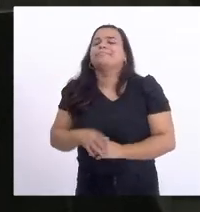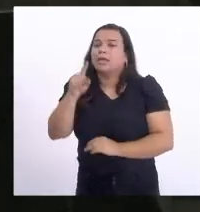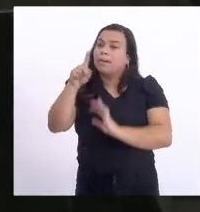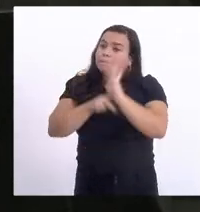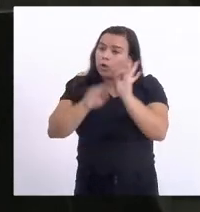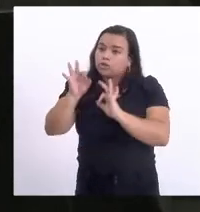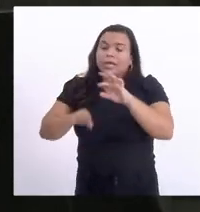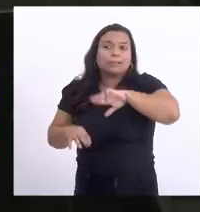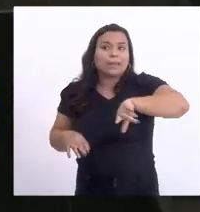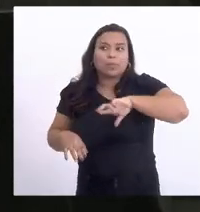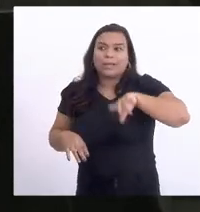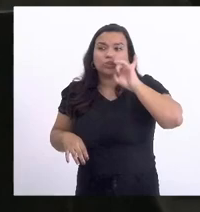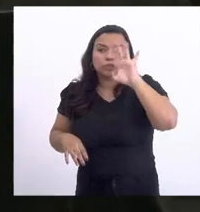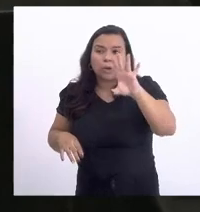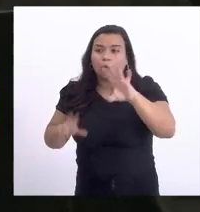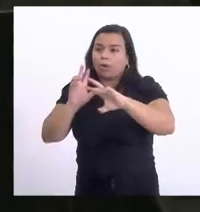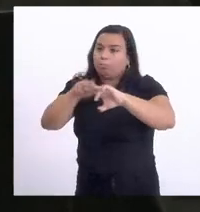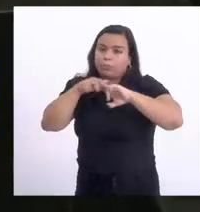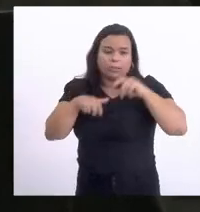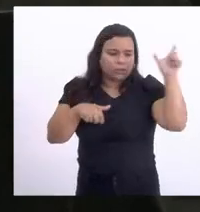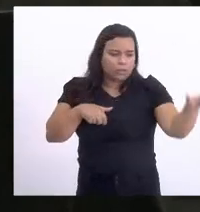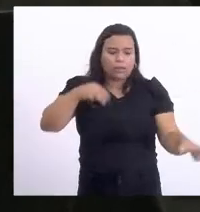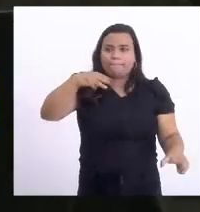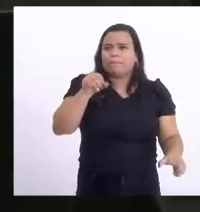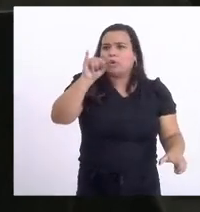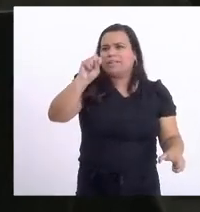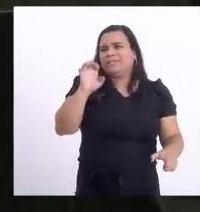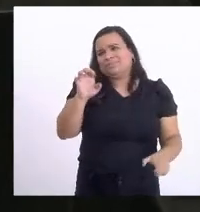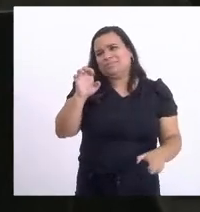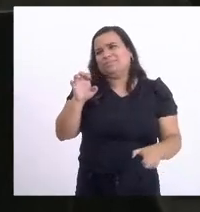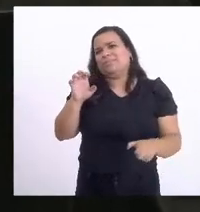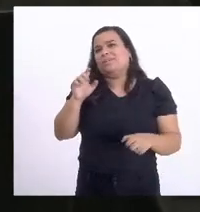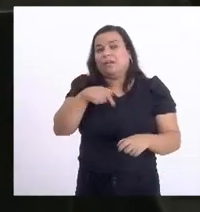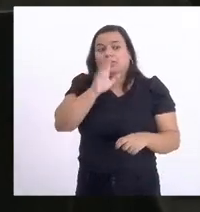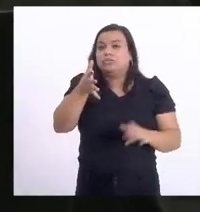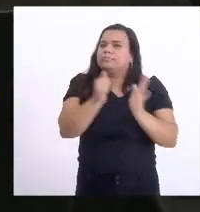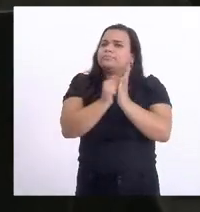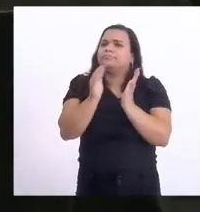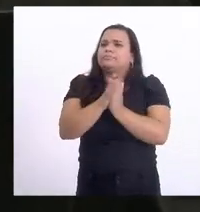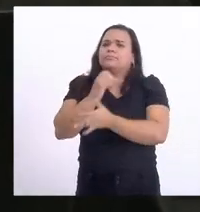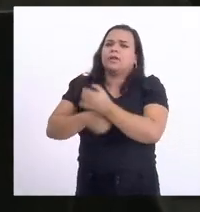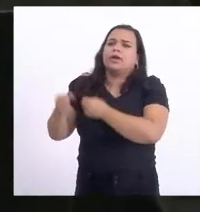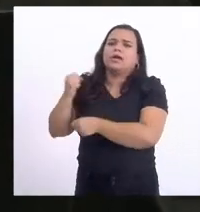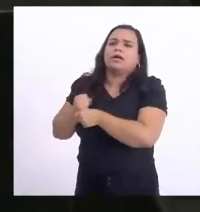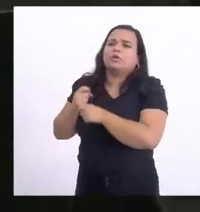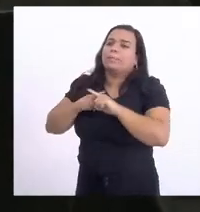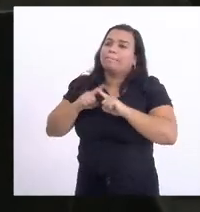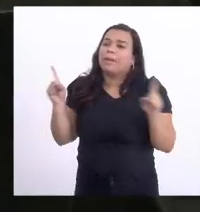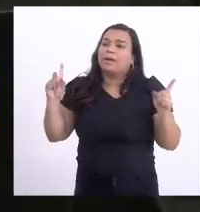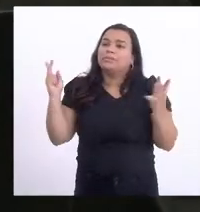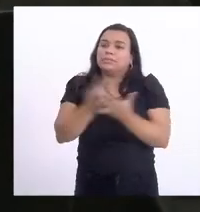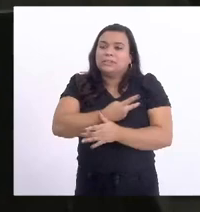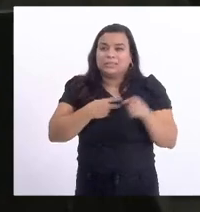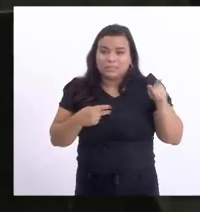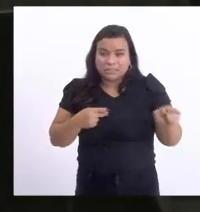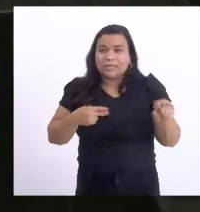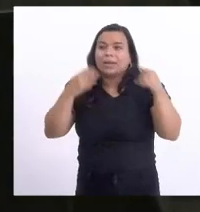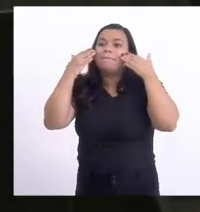foi protocolado no ano passado, mas a situação de Moïse Kabangambe escancara de